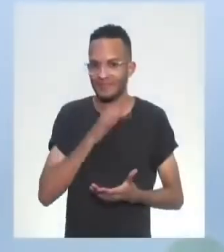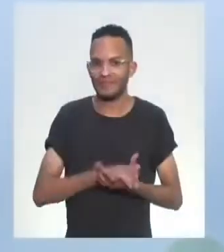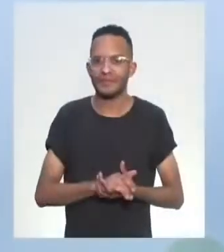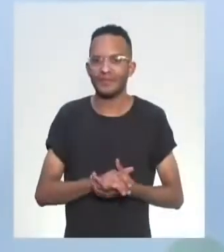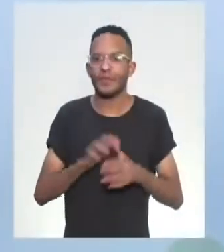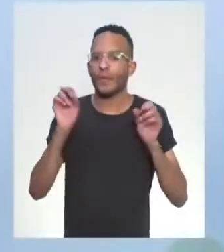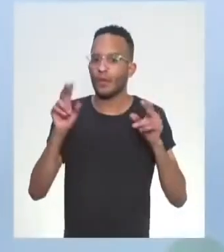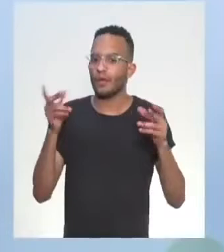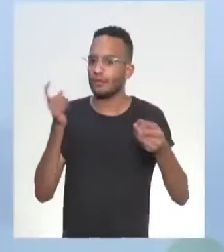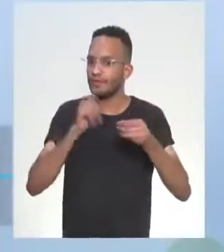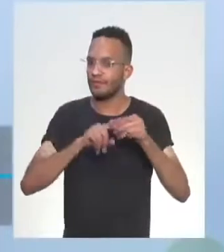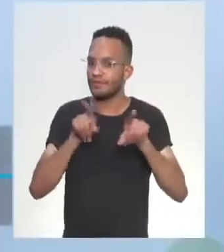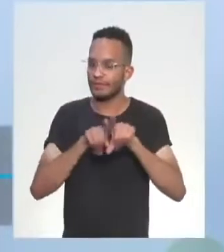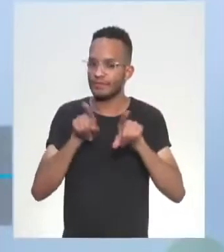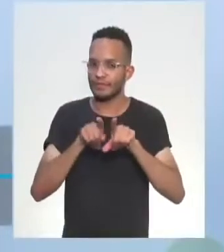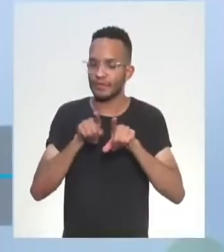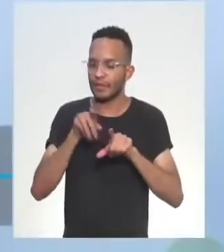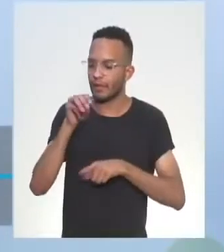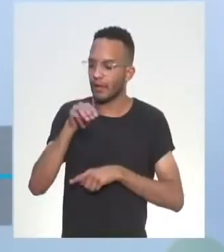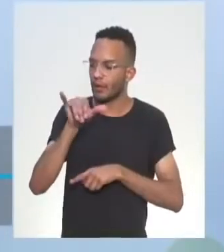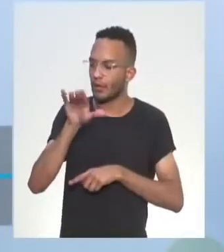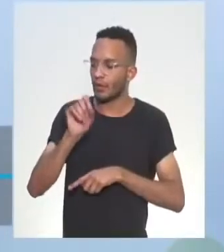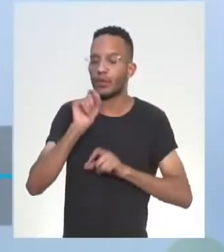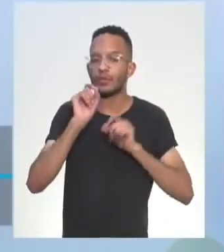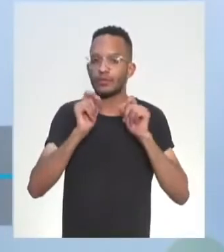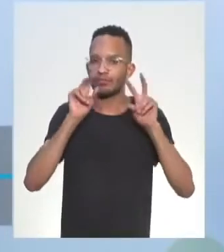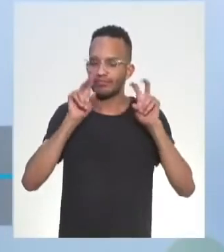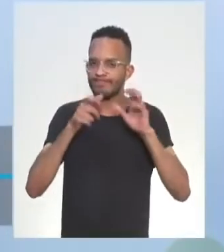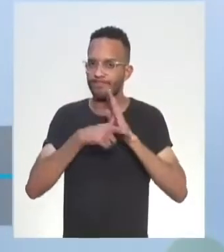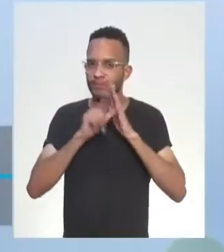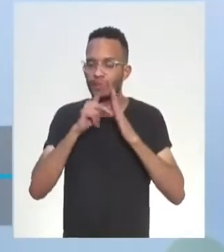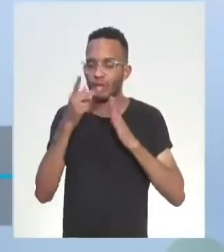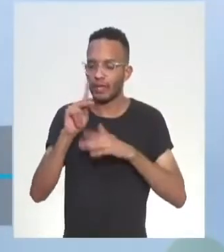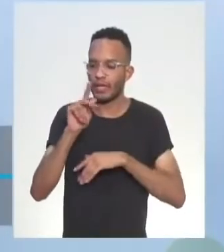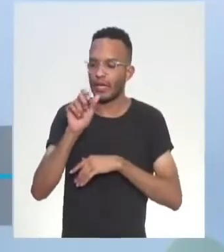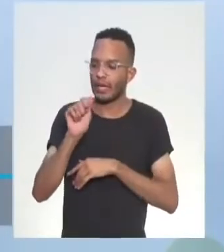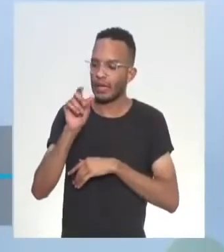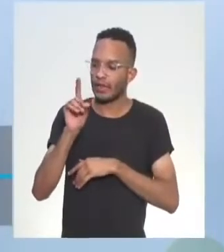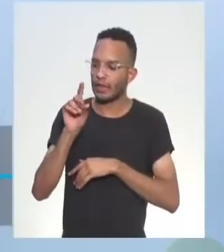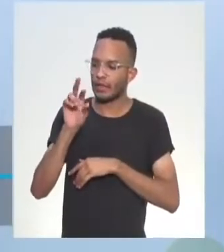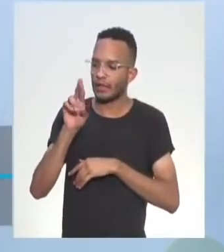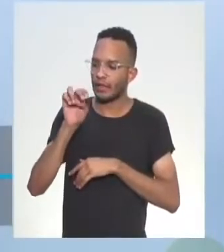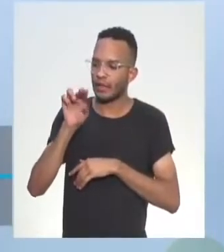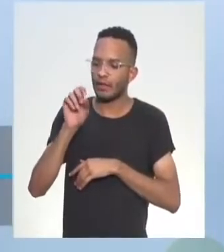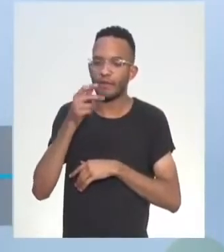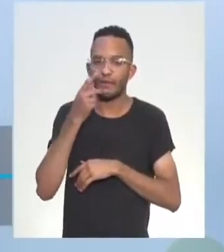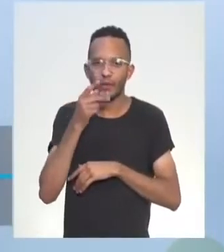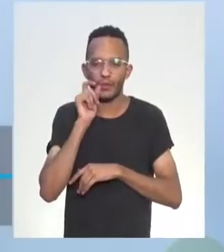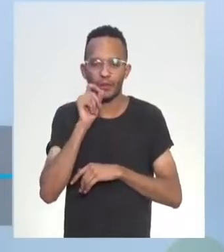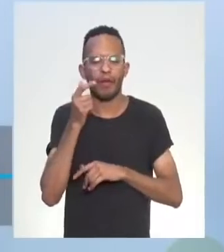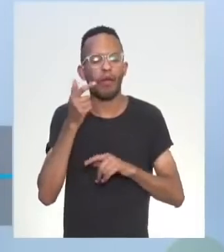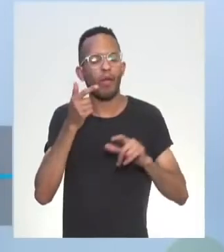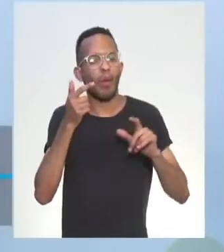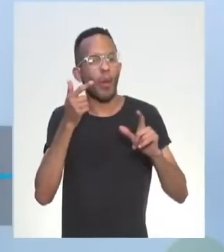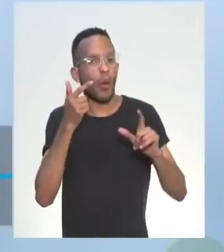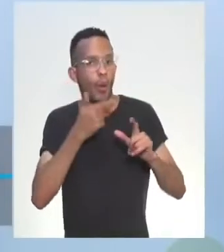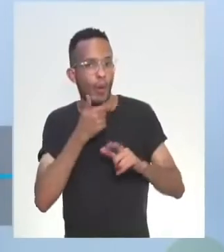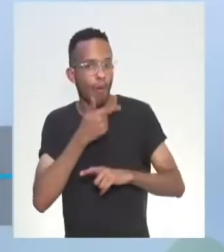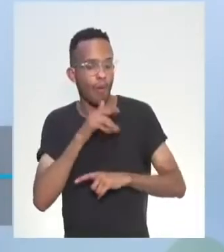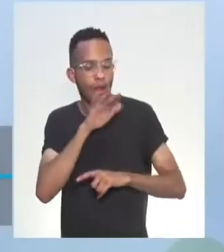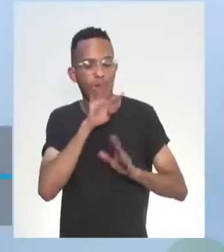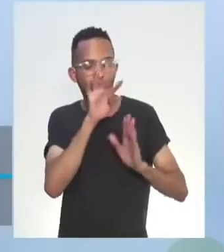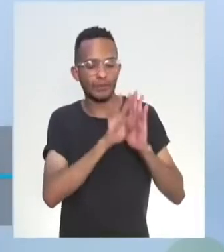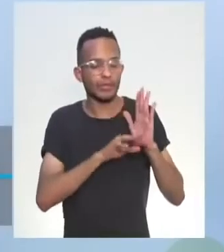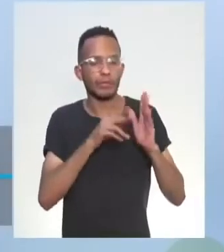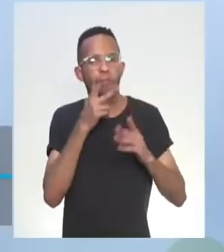Vamos lá, voltando aqui um pouquinho, né, Mauro, Sim. na questão anterior, o aluno Adriano, ele tinha colocado assim, o humor do texto parece que ele